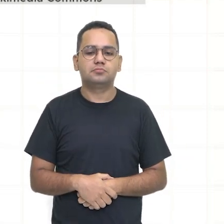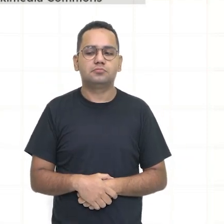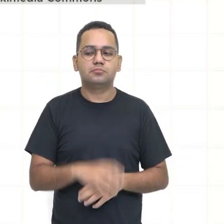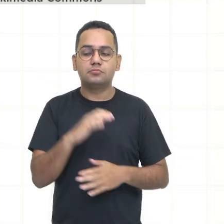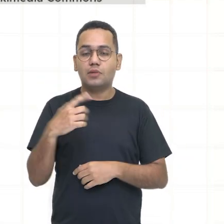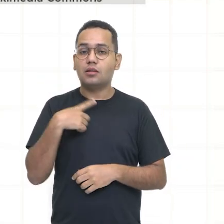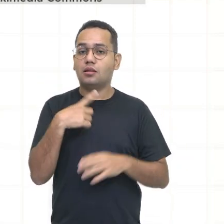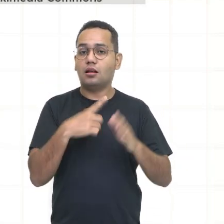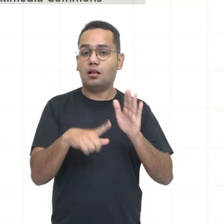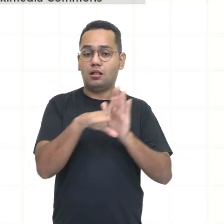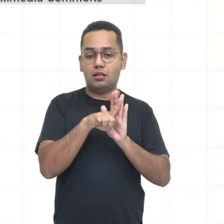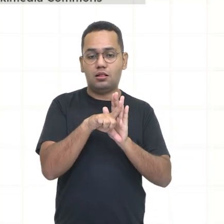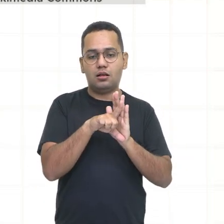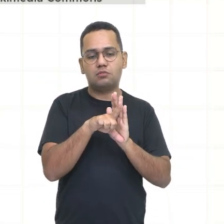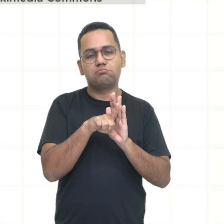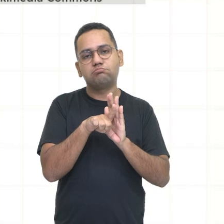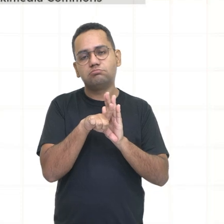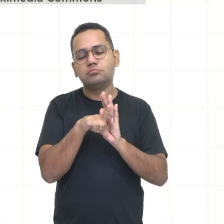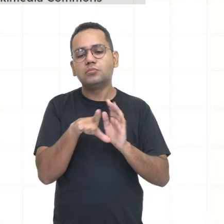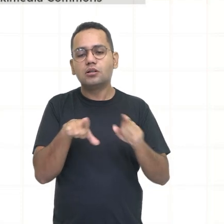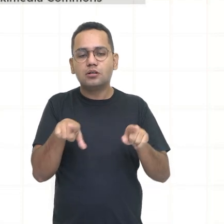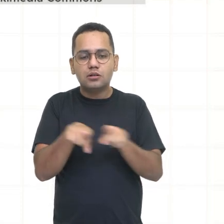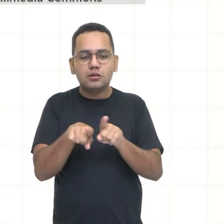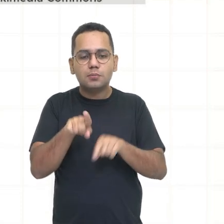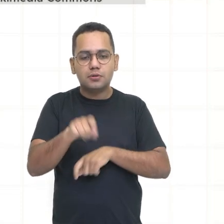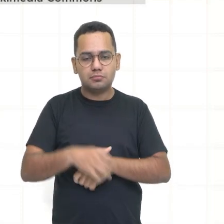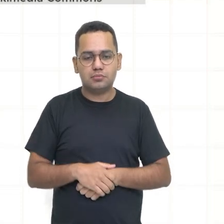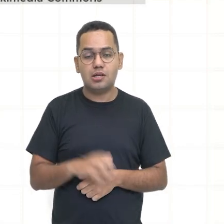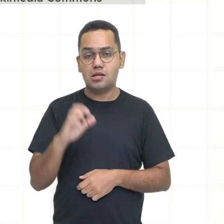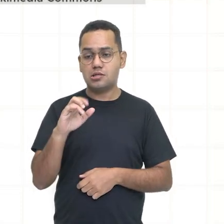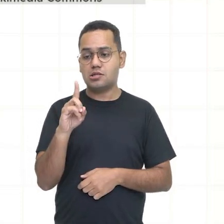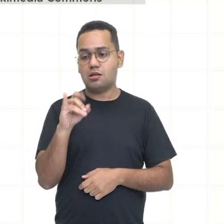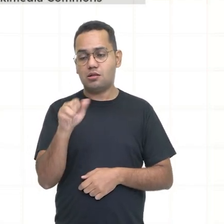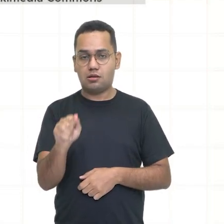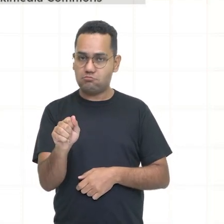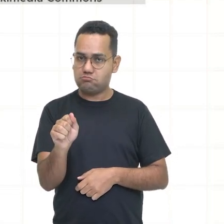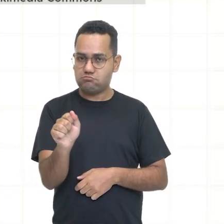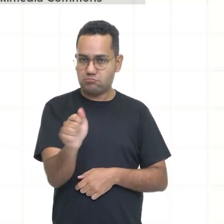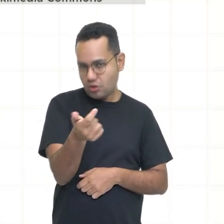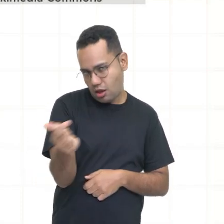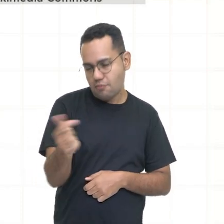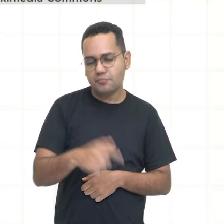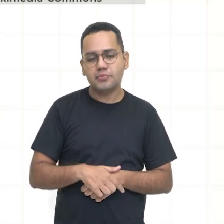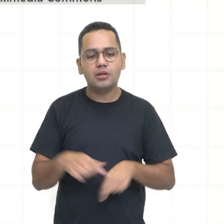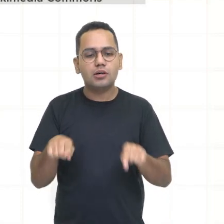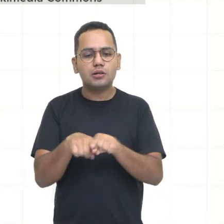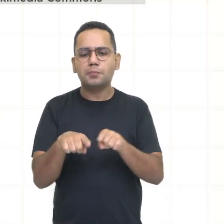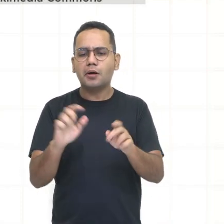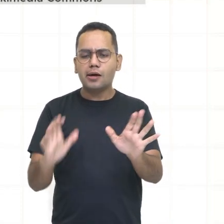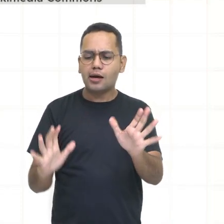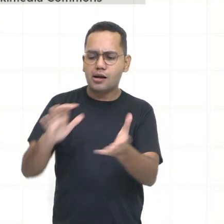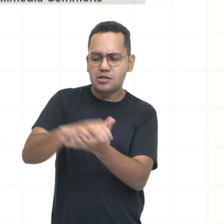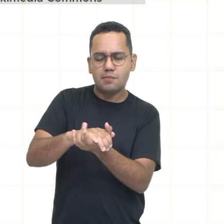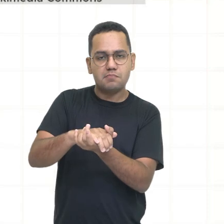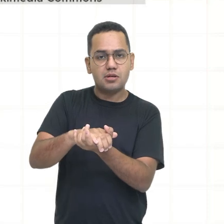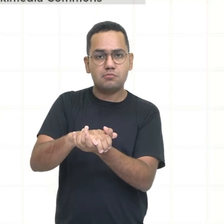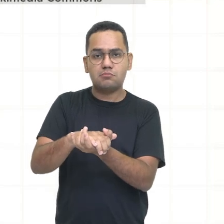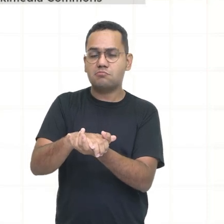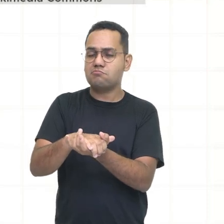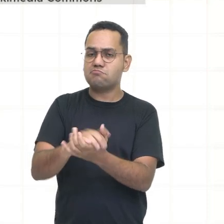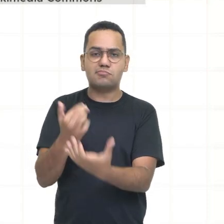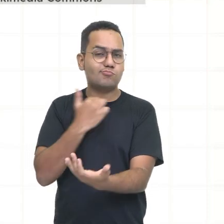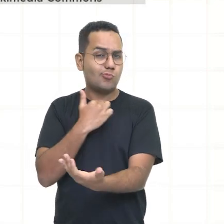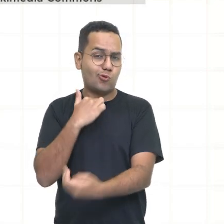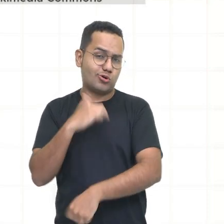também, além da cidadania, também vai ser proibido casamentos mistos. Quando se fala de casamentos mistos, é casamentos